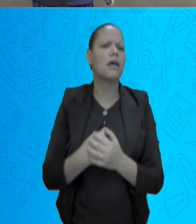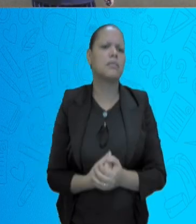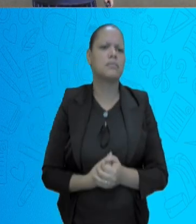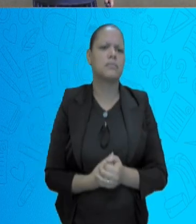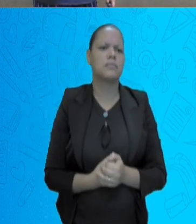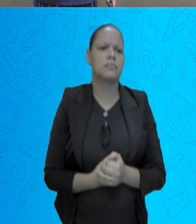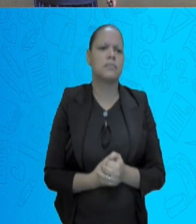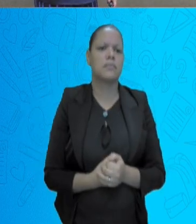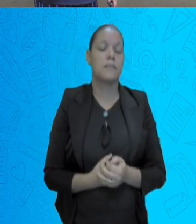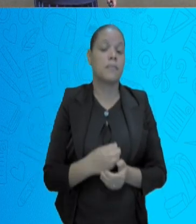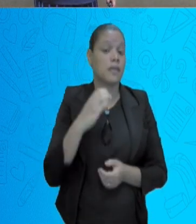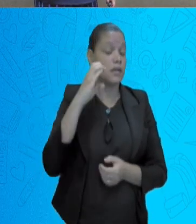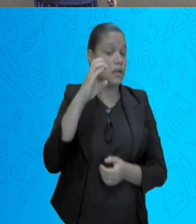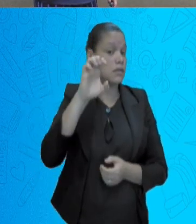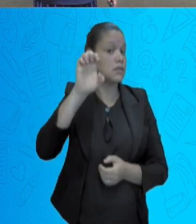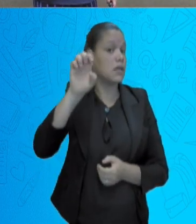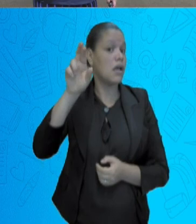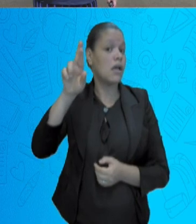lá?